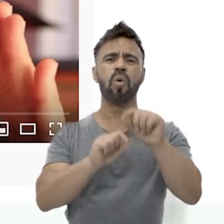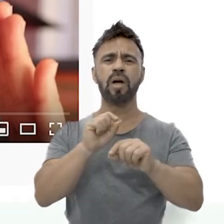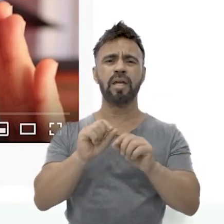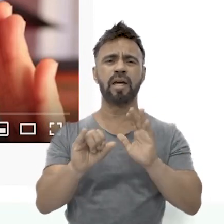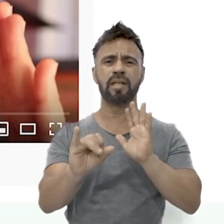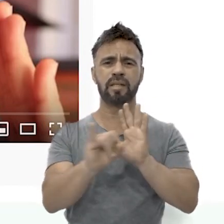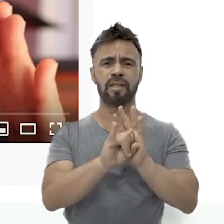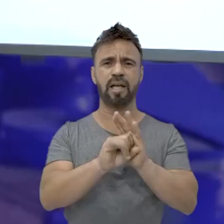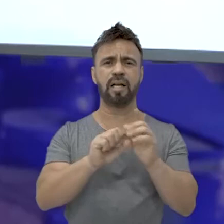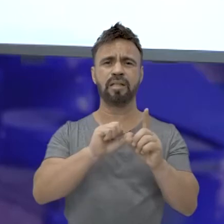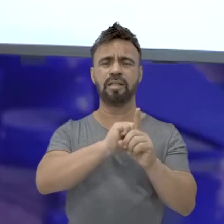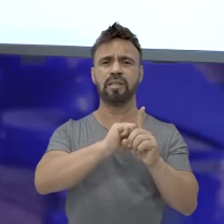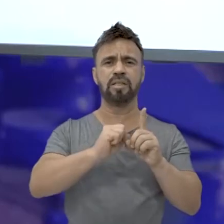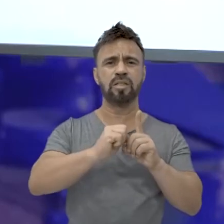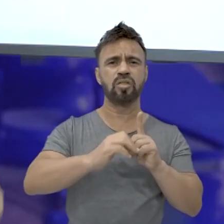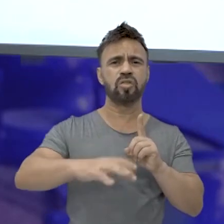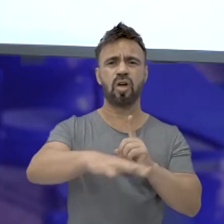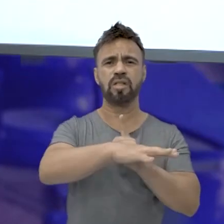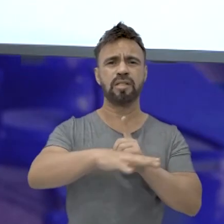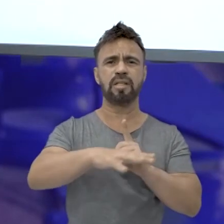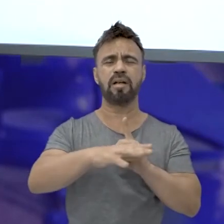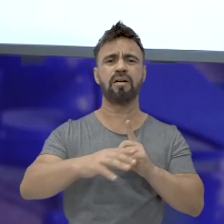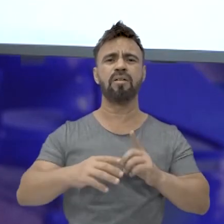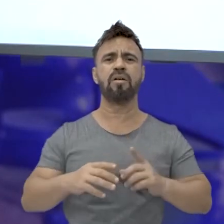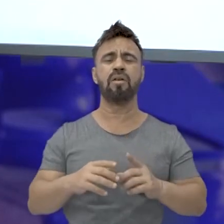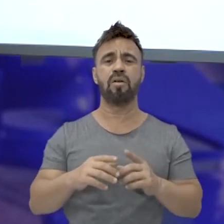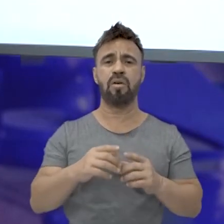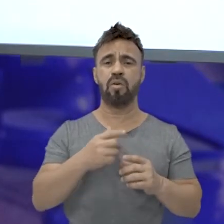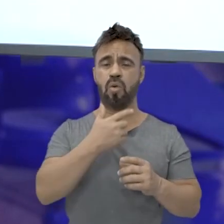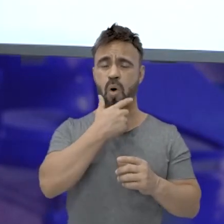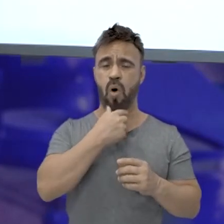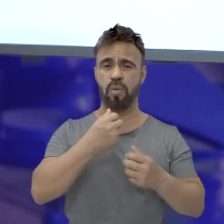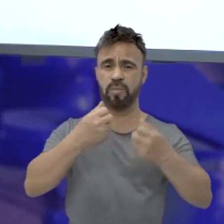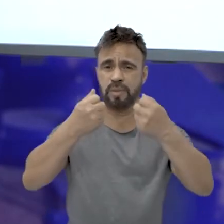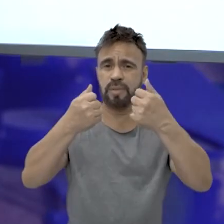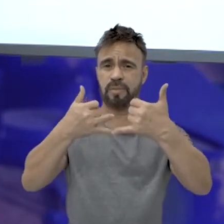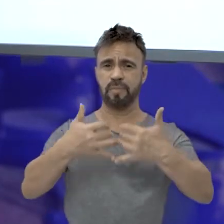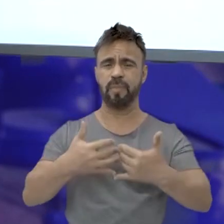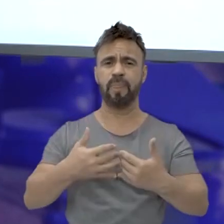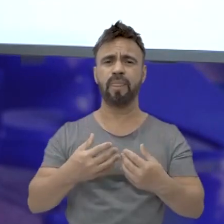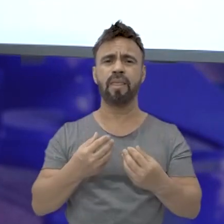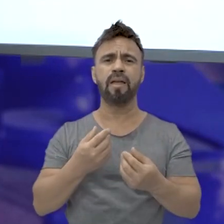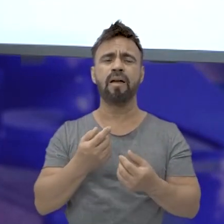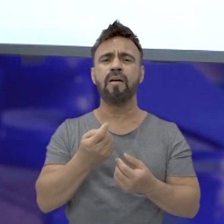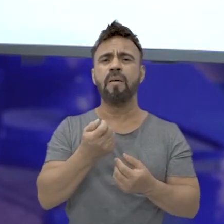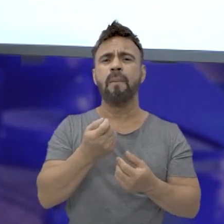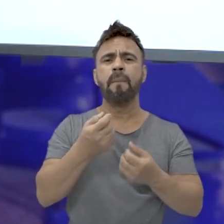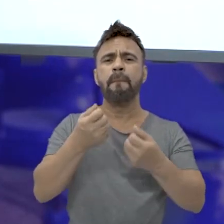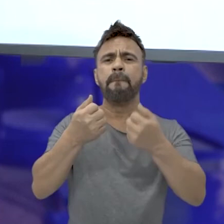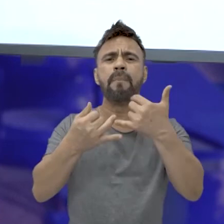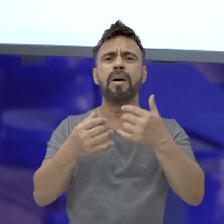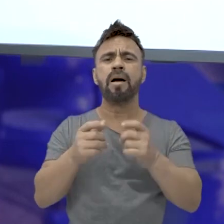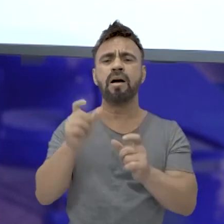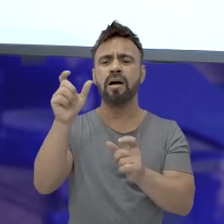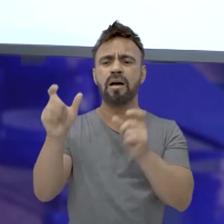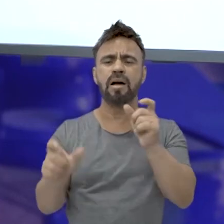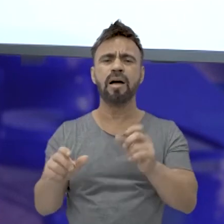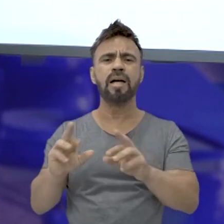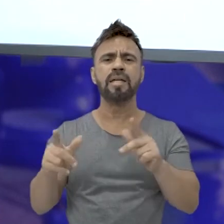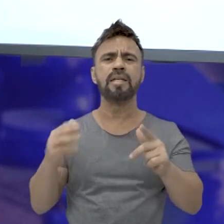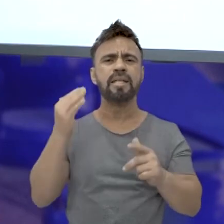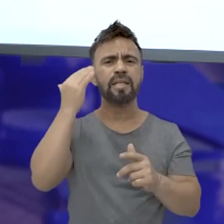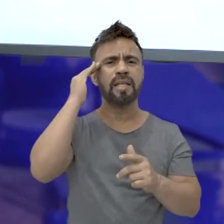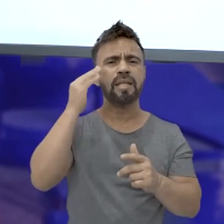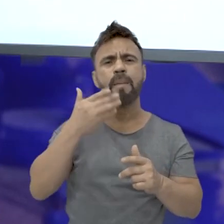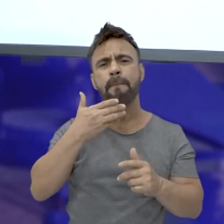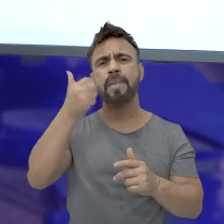Identidade social. Então, o autor do vídeo, ele vai explicar um pouquinho essas diferenças, como você pode compreender melhor